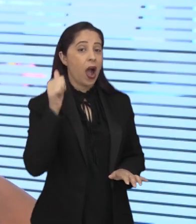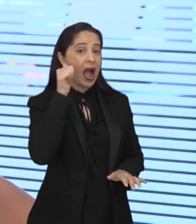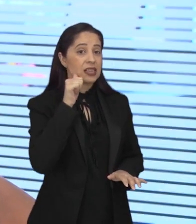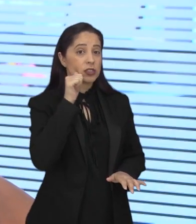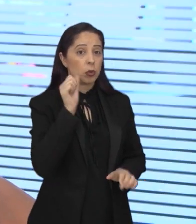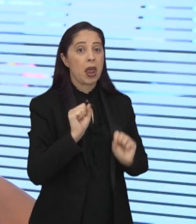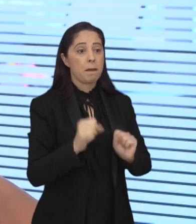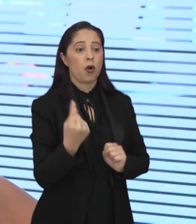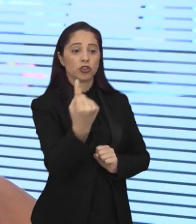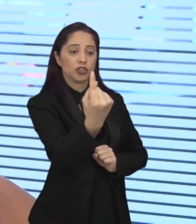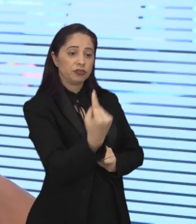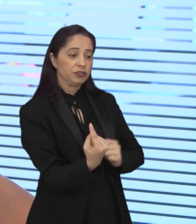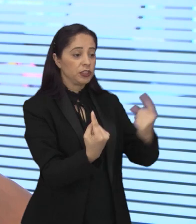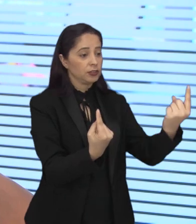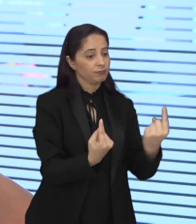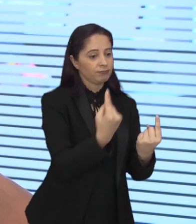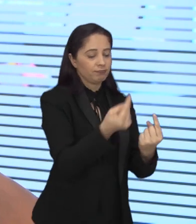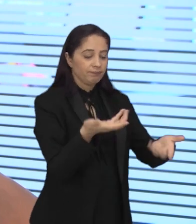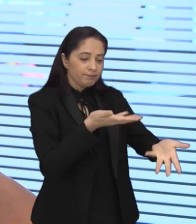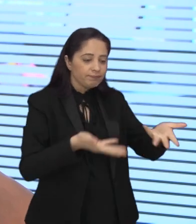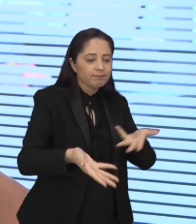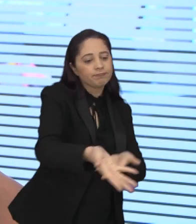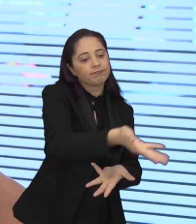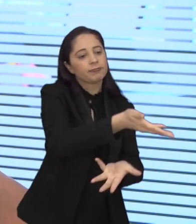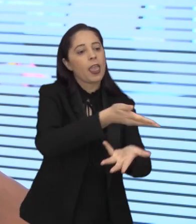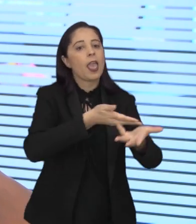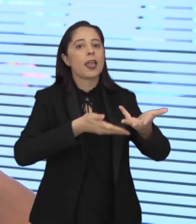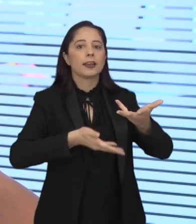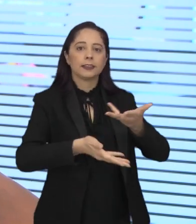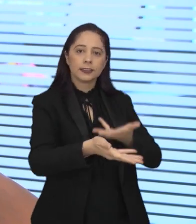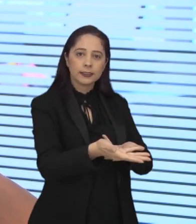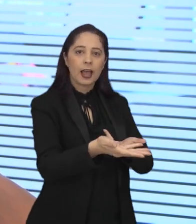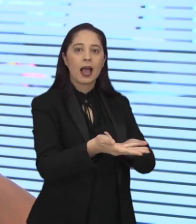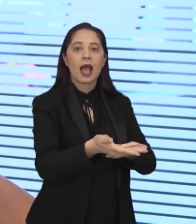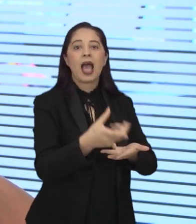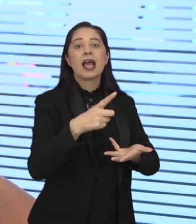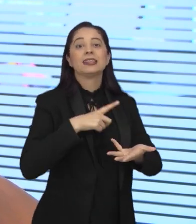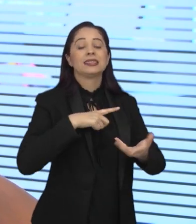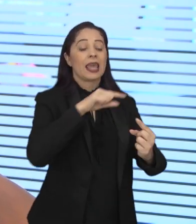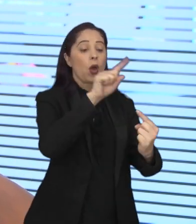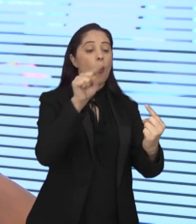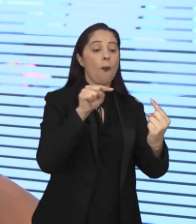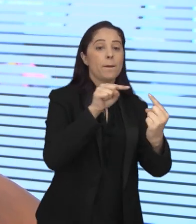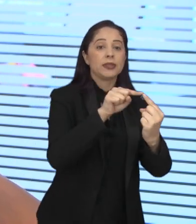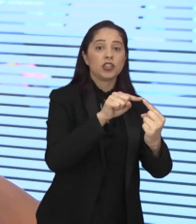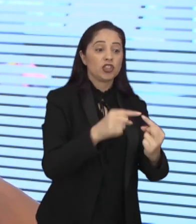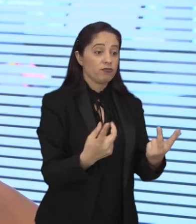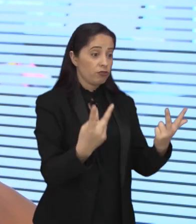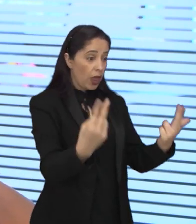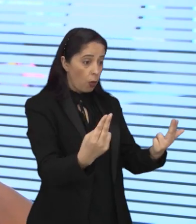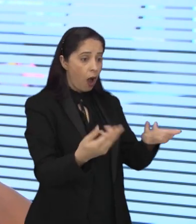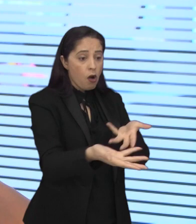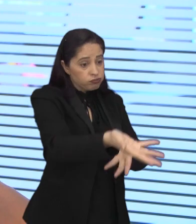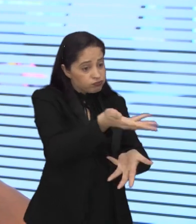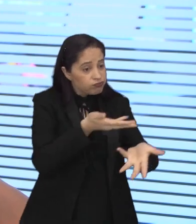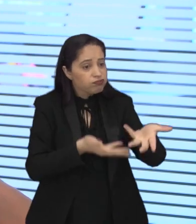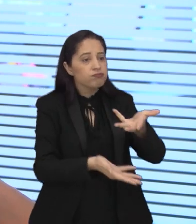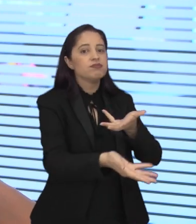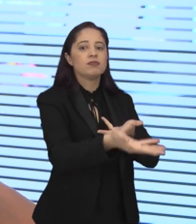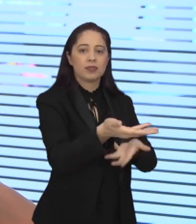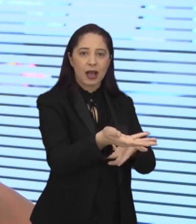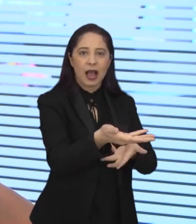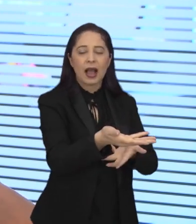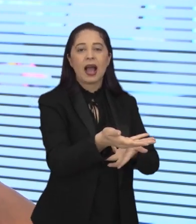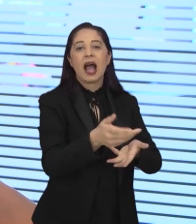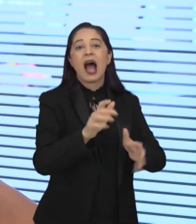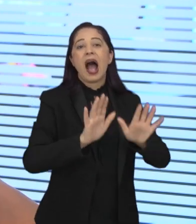podem interagir com outras empreendedoras, com mulheres que estão no mesmo propósito nessa jornada de empreendedorismo, desde